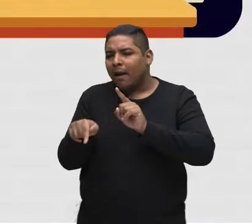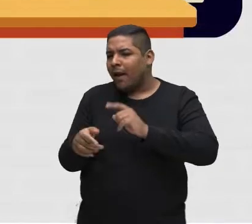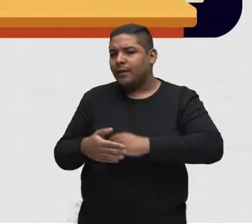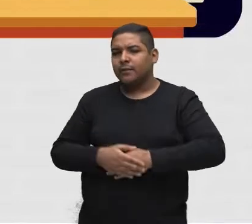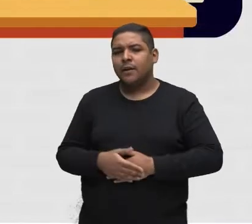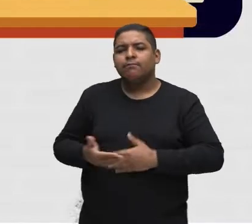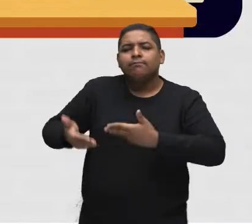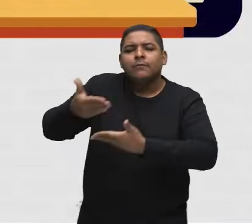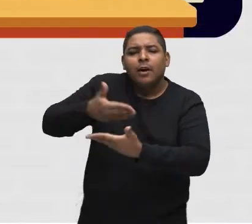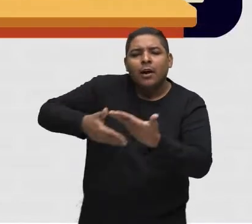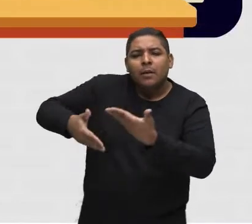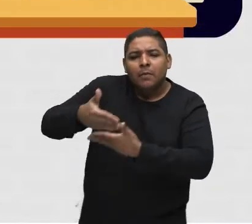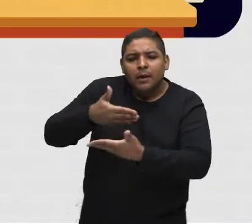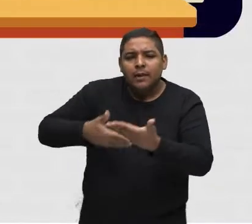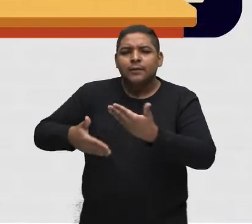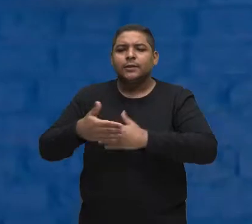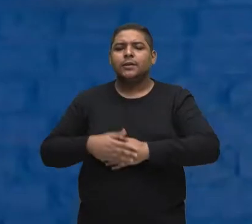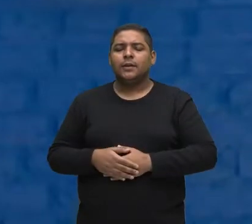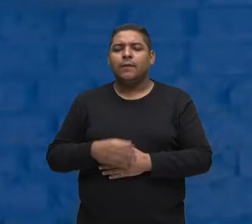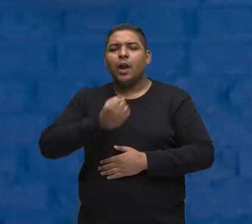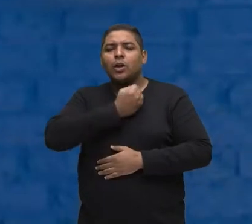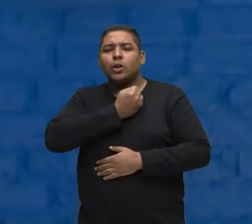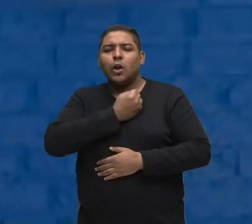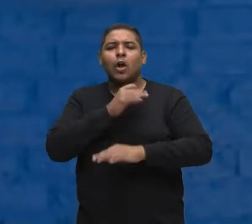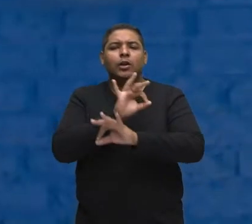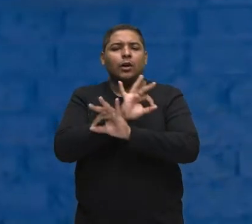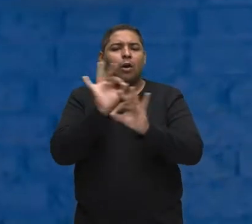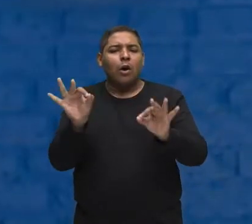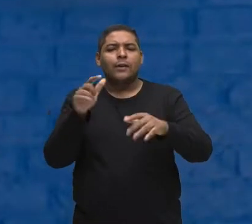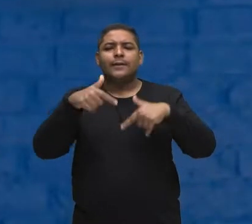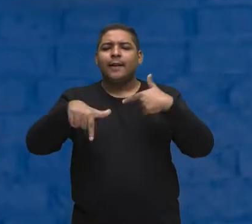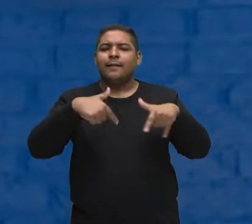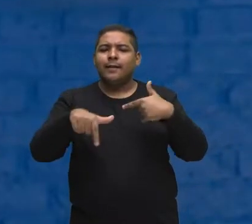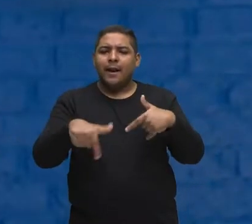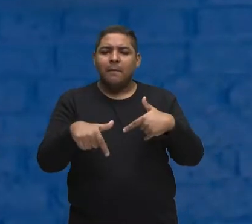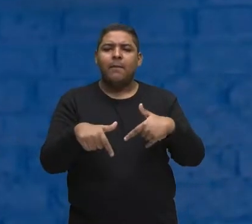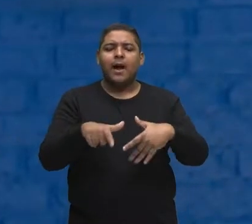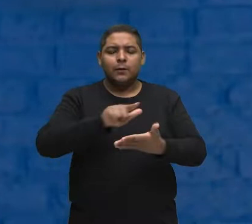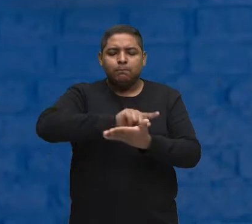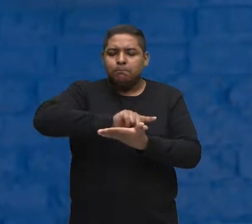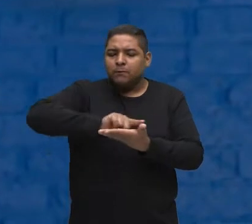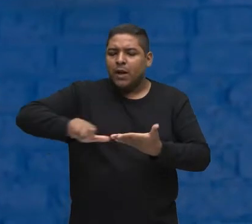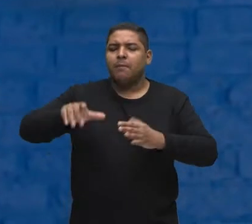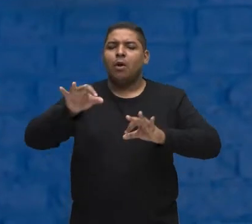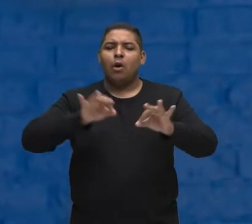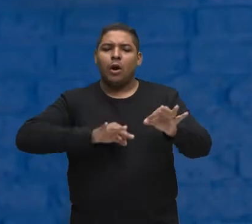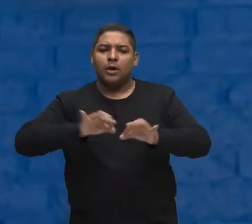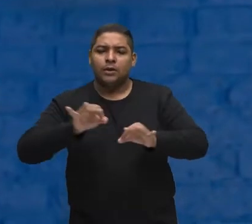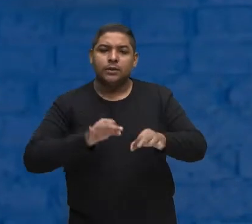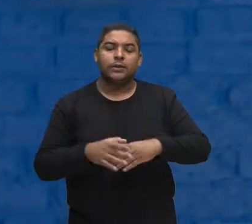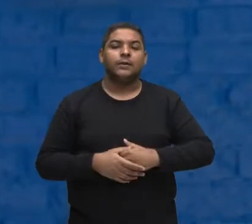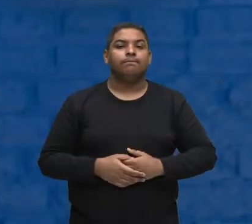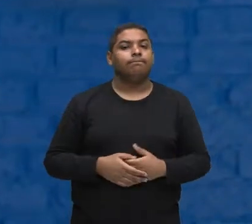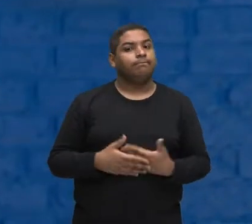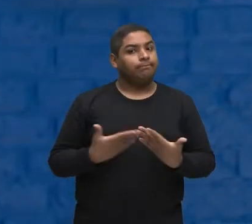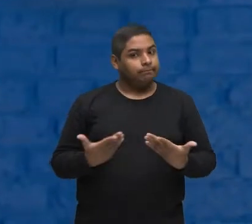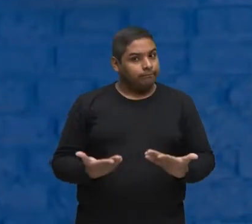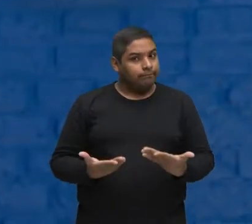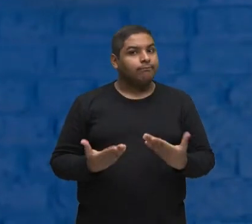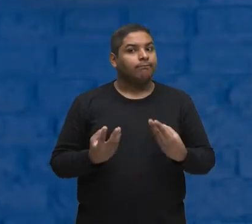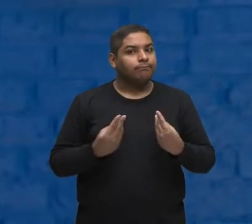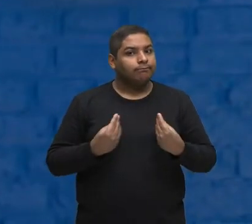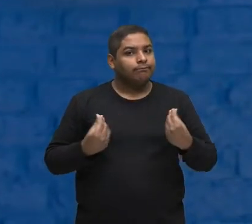colaborativo, as suas notas estavam em dias, os seus trabalhos estavam limpos e organizados. Olha só,